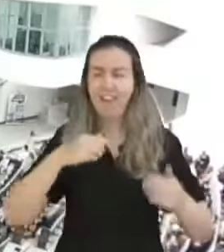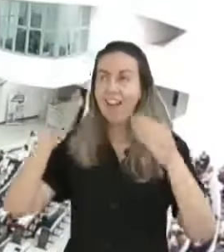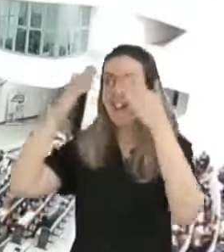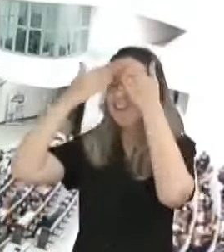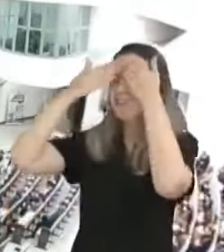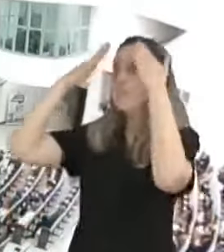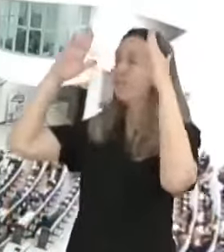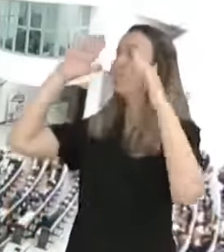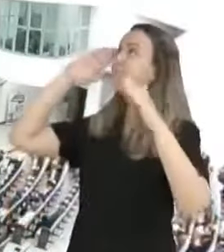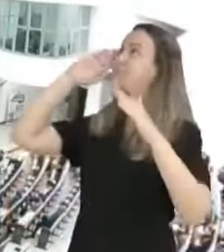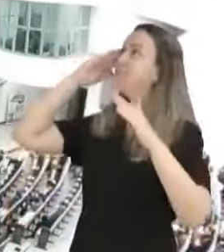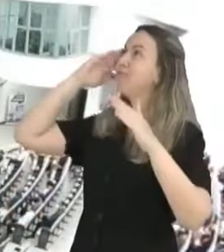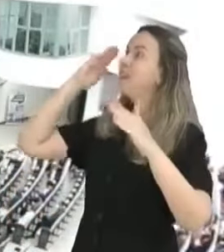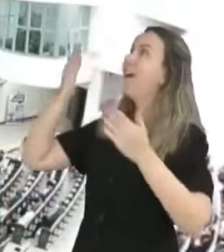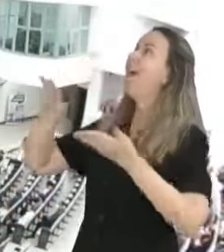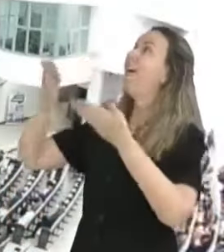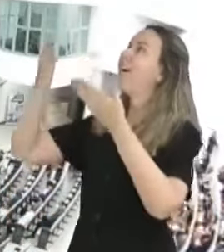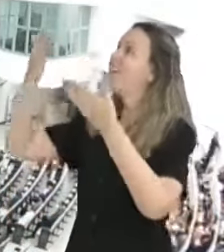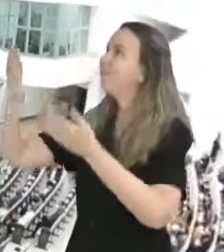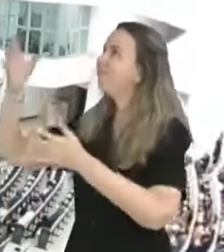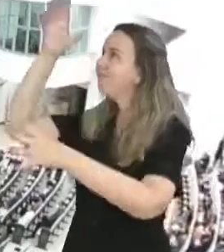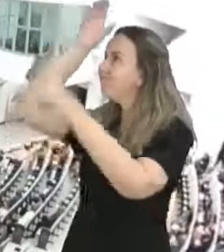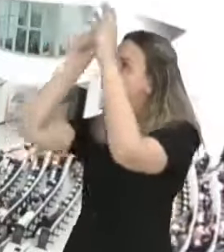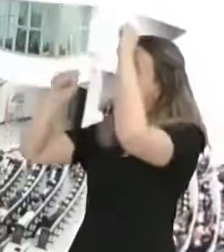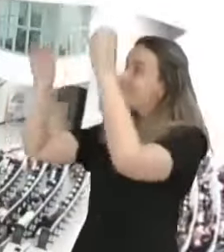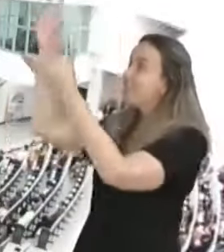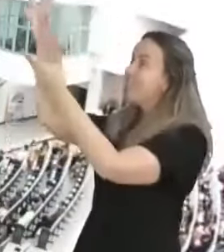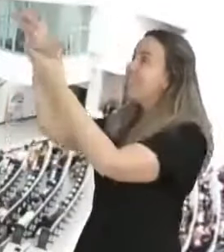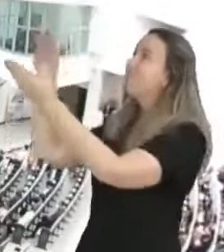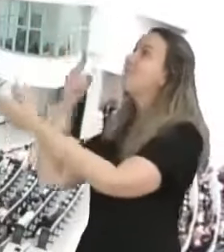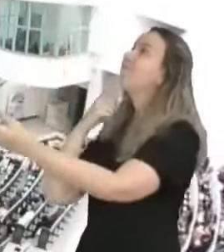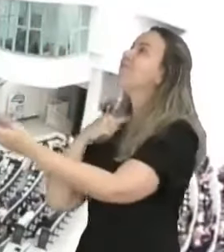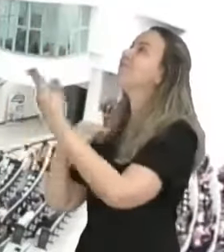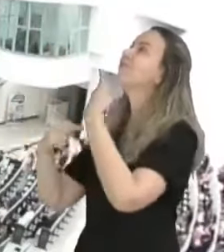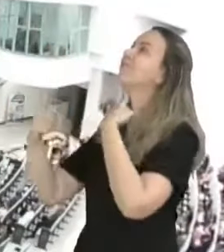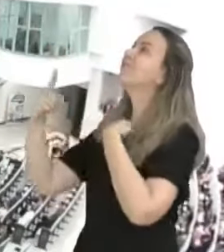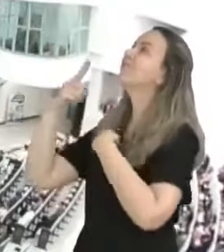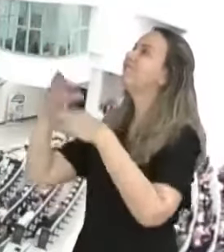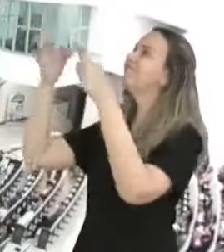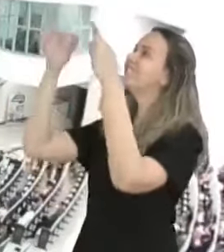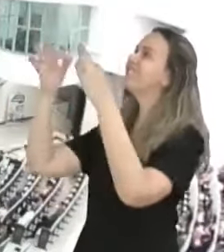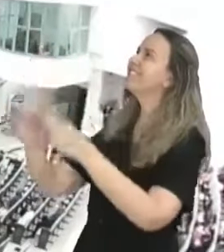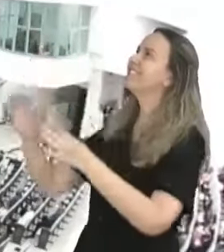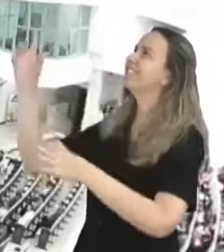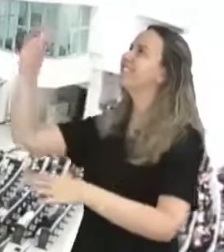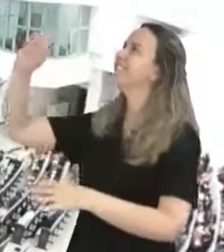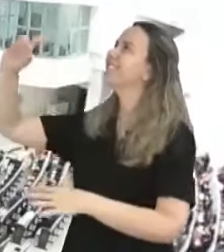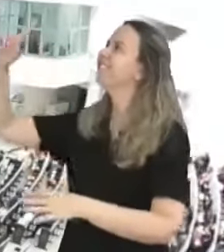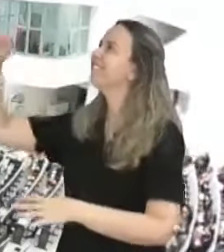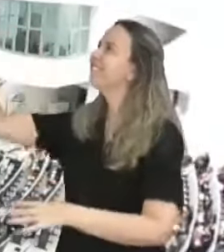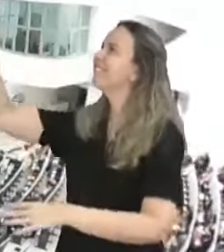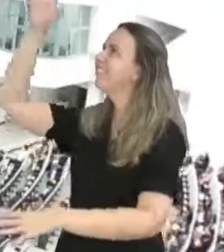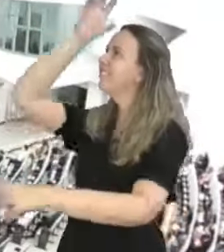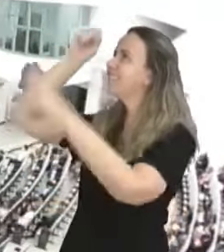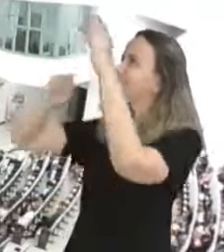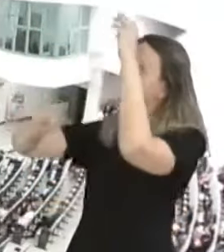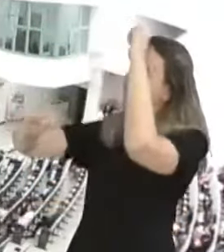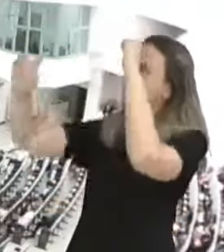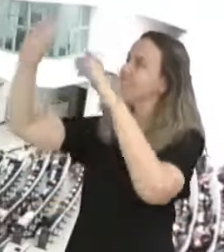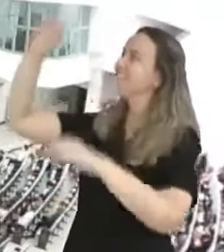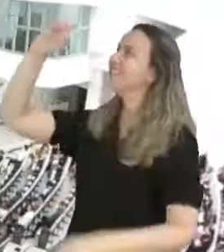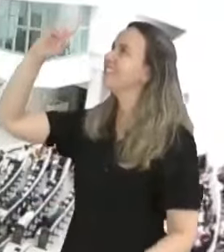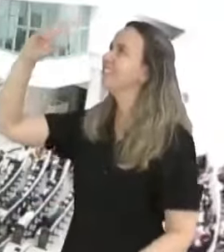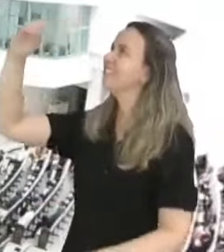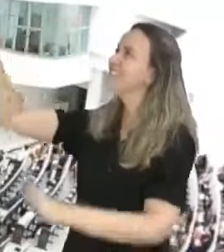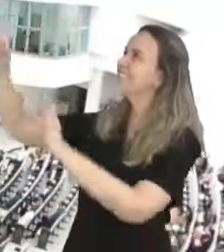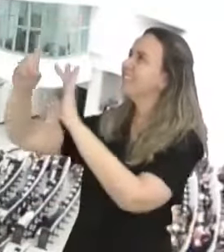vosso entendimento, para que experimenteis qual seja boa, agradável e perfeita a vontade de Deus. Está escrito em